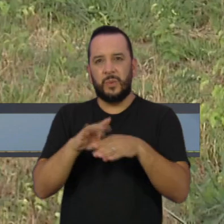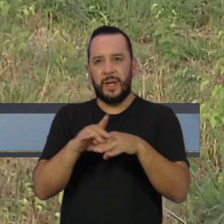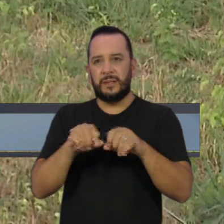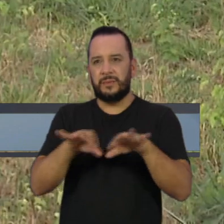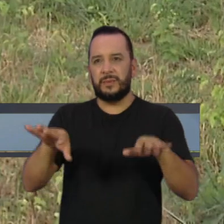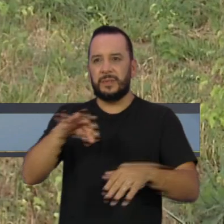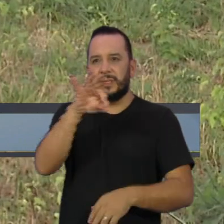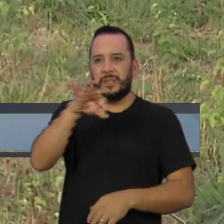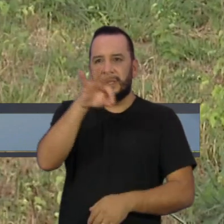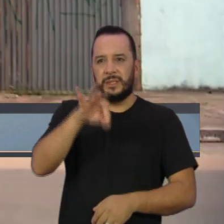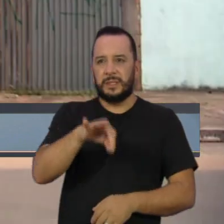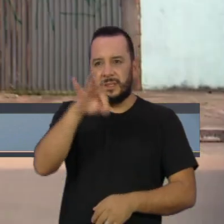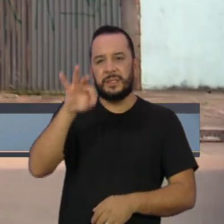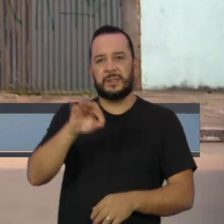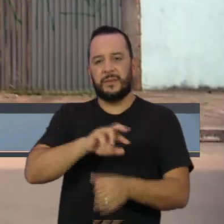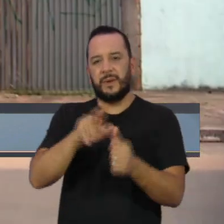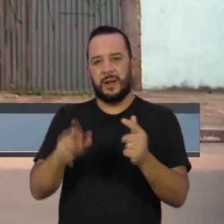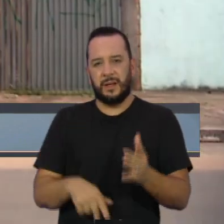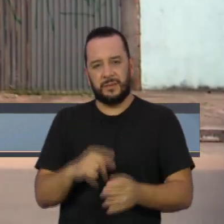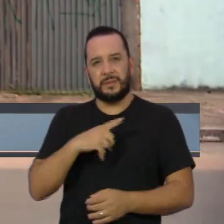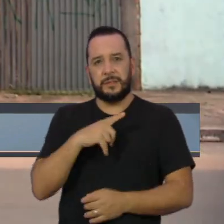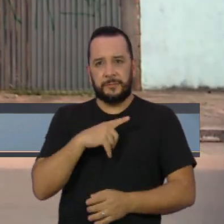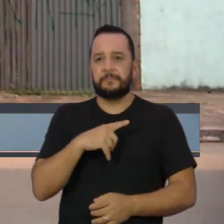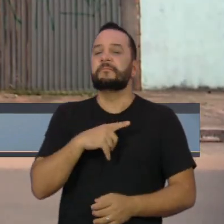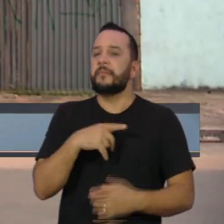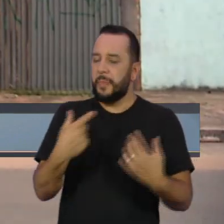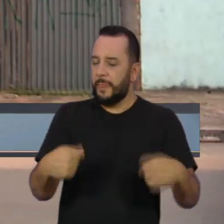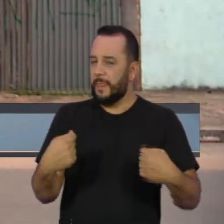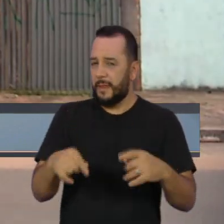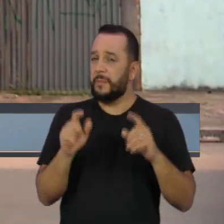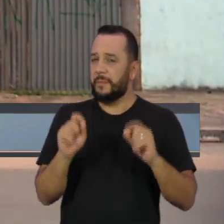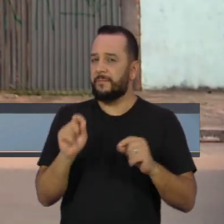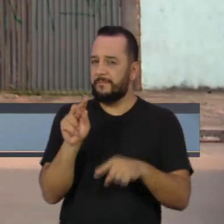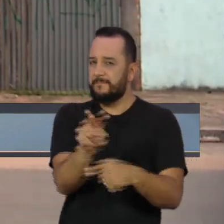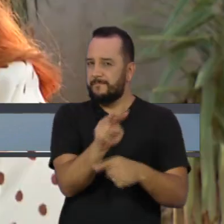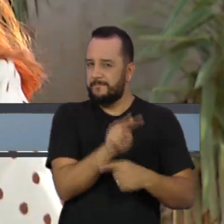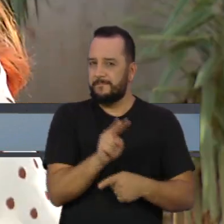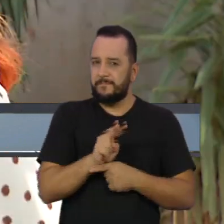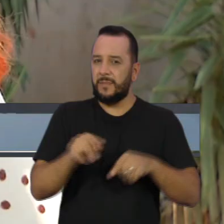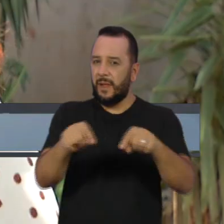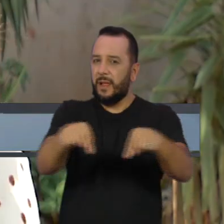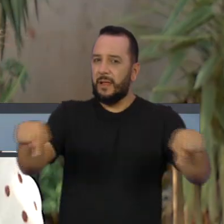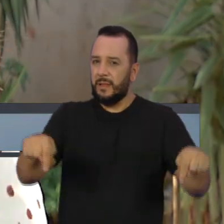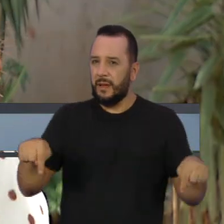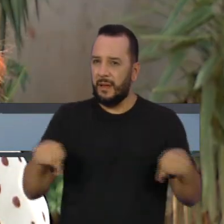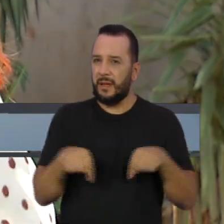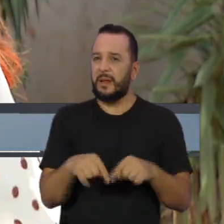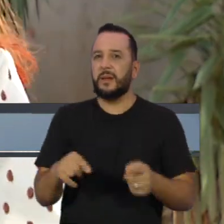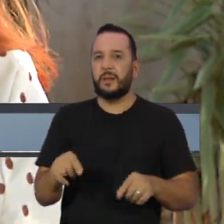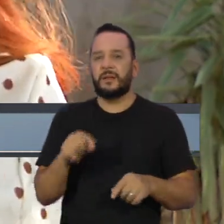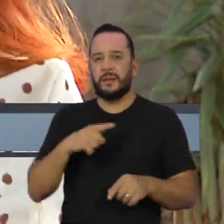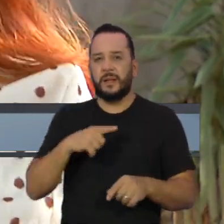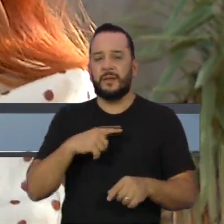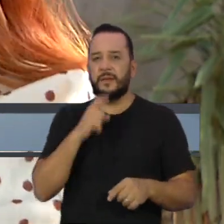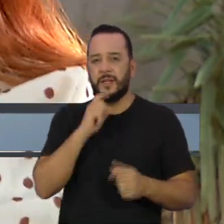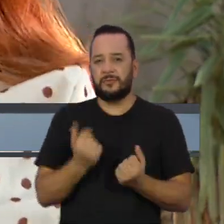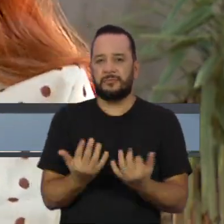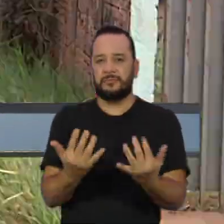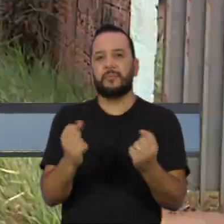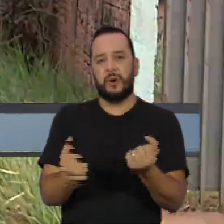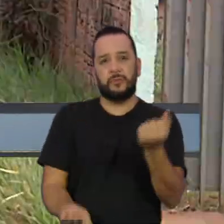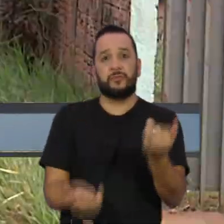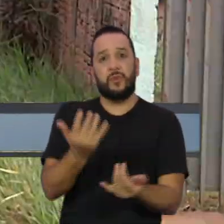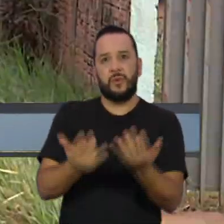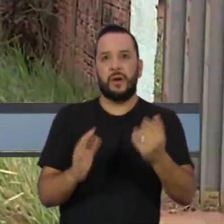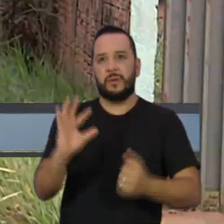como a dengue Zika chicungunha Allende a canção que que tá mais alta é mais suscetível a ocorrência de